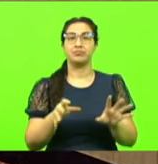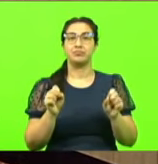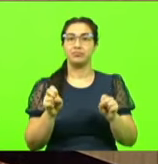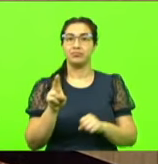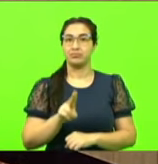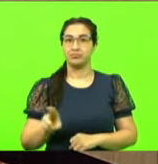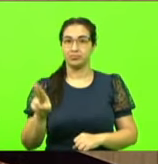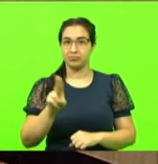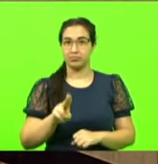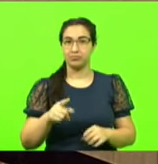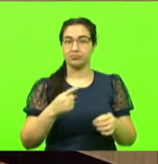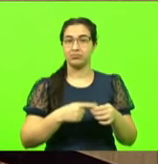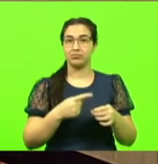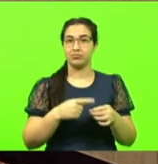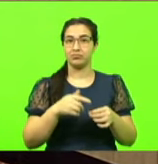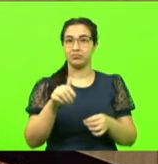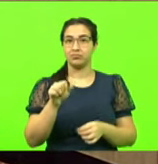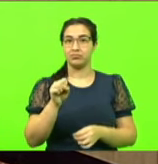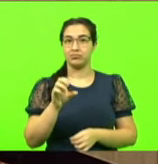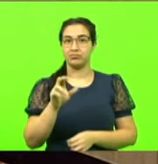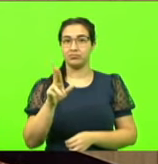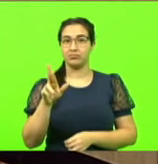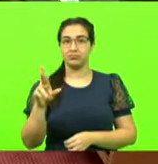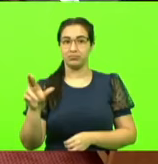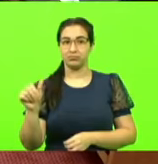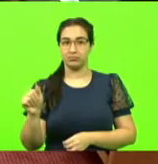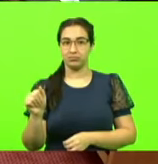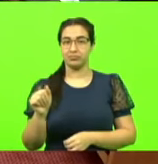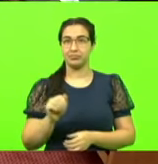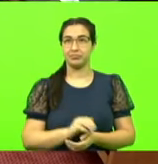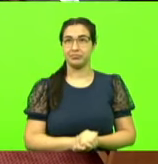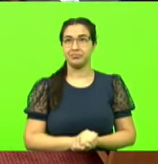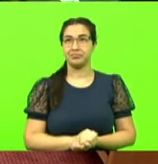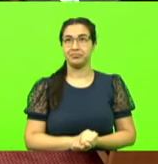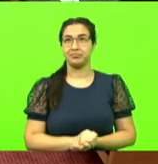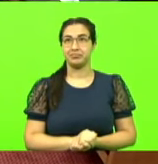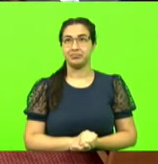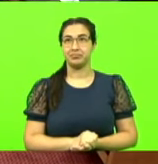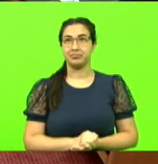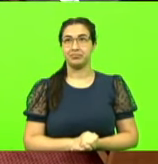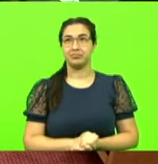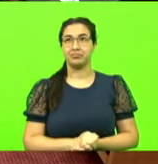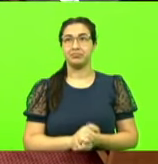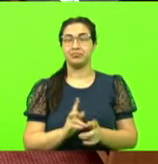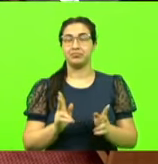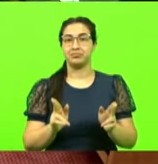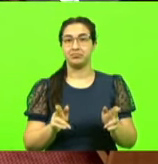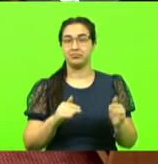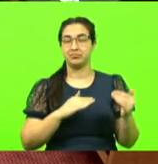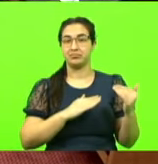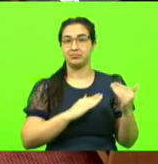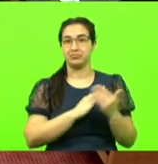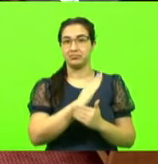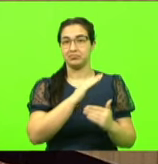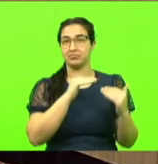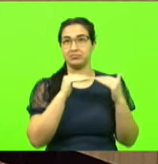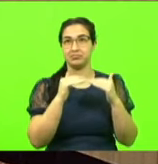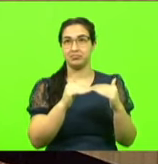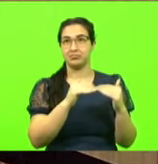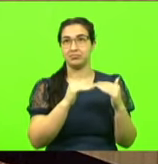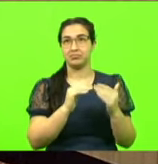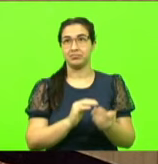no município de Ascurra. Deputados que aprovam, permaneçam como se encontram. Aprovado por